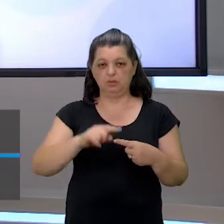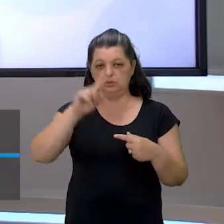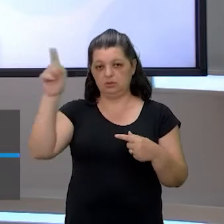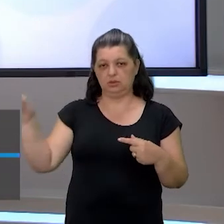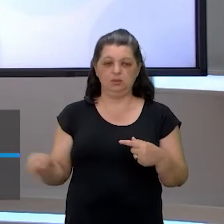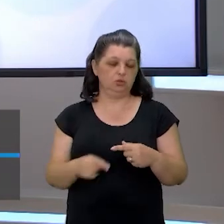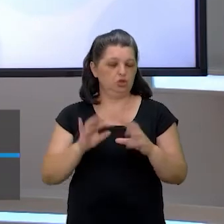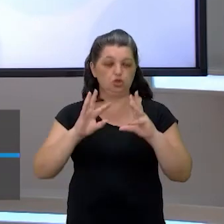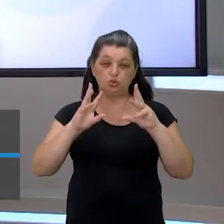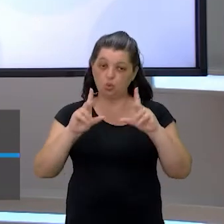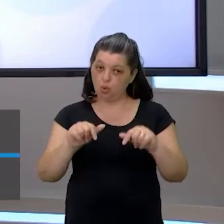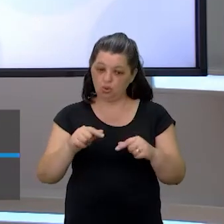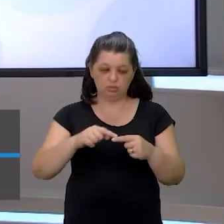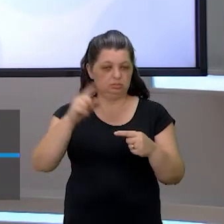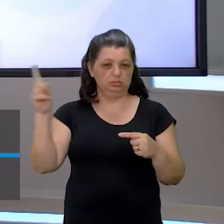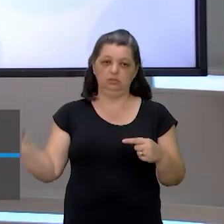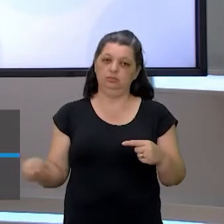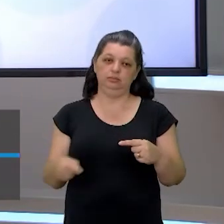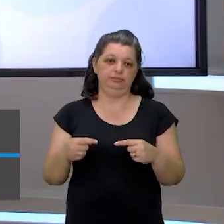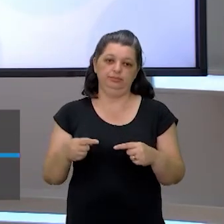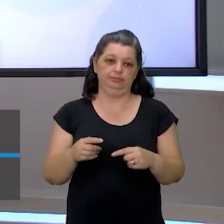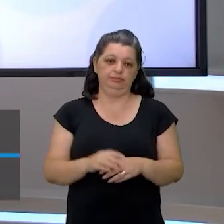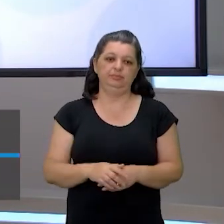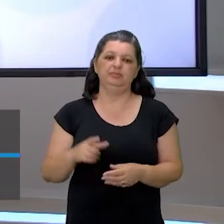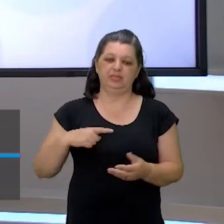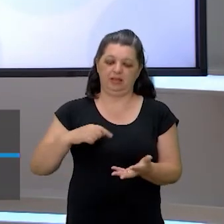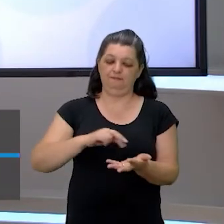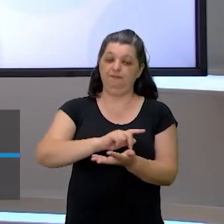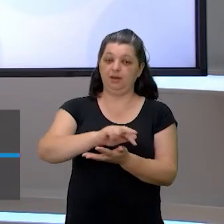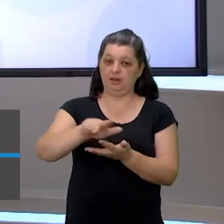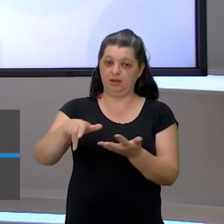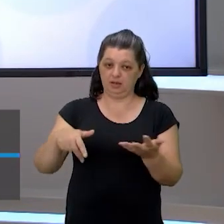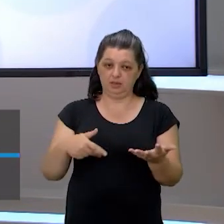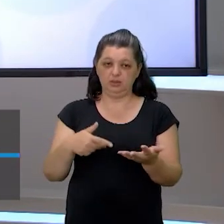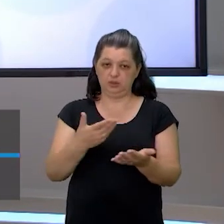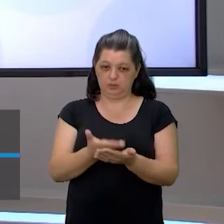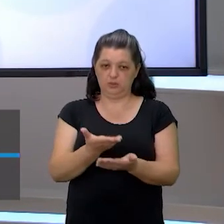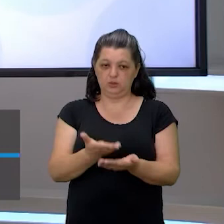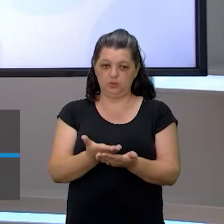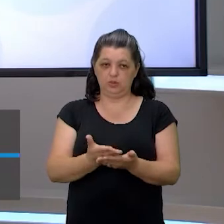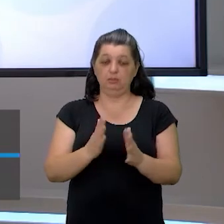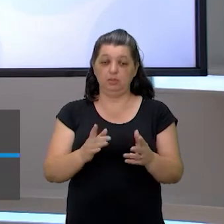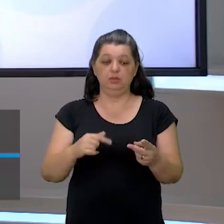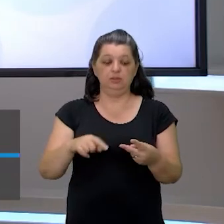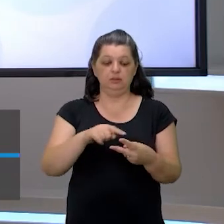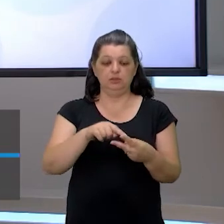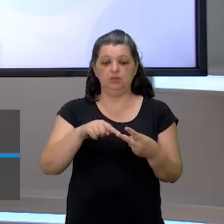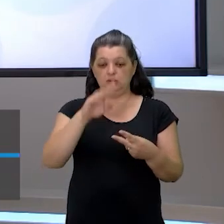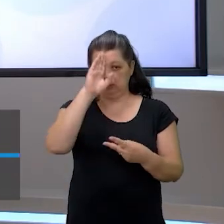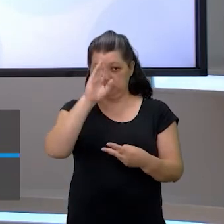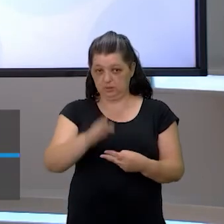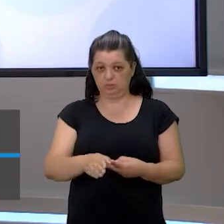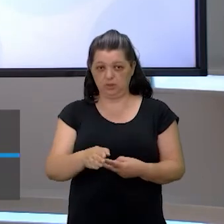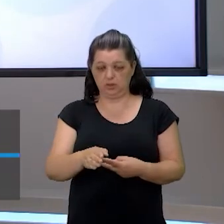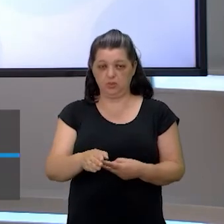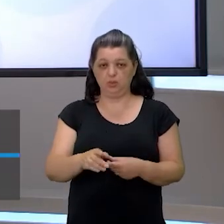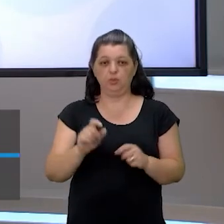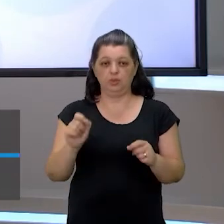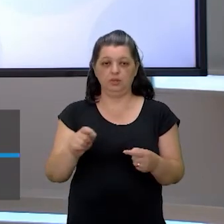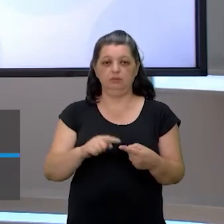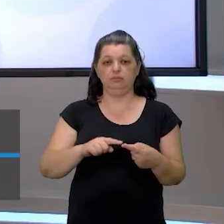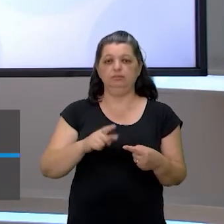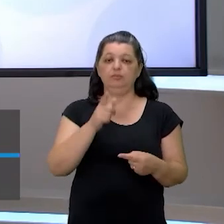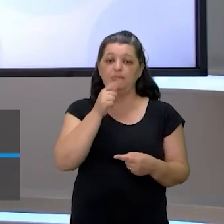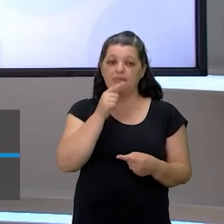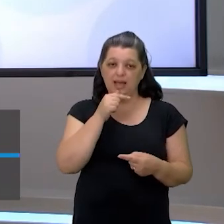vai ver todos os ciclos, até porque a gente tem bastante ciclo aí para estudar, mas dois dos principais, que é o ciclo da